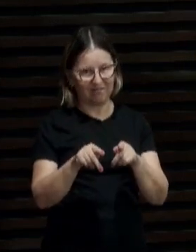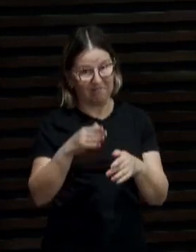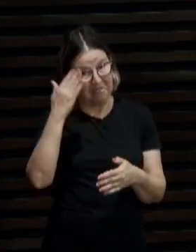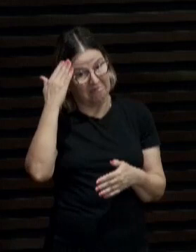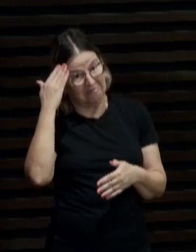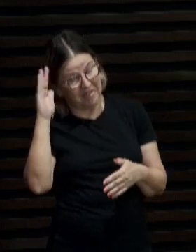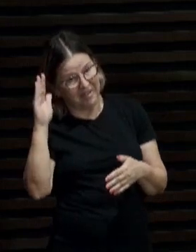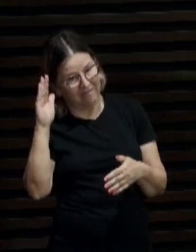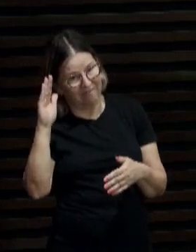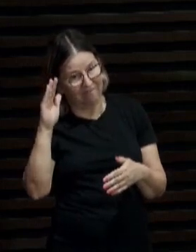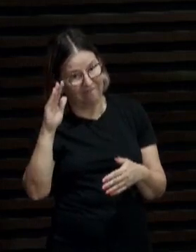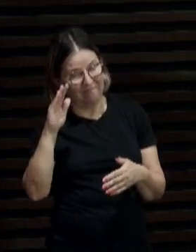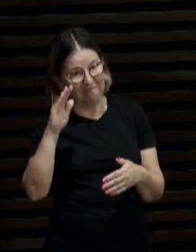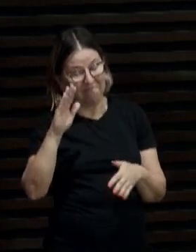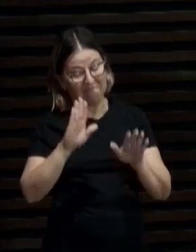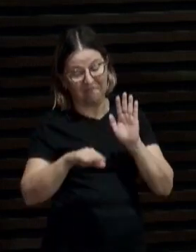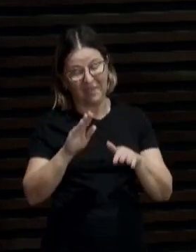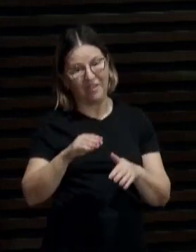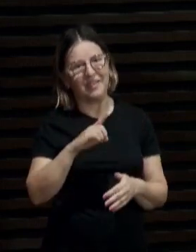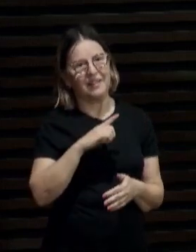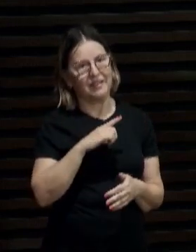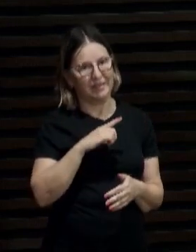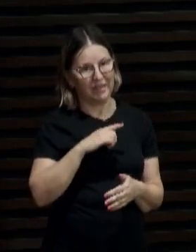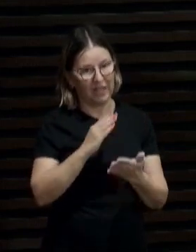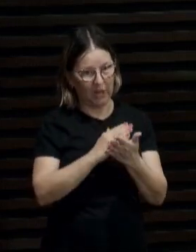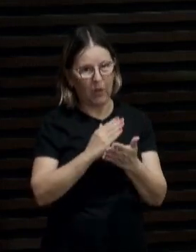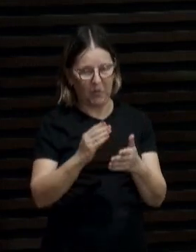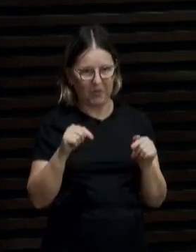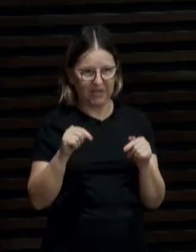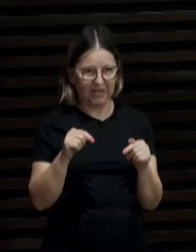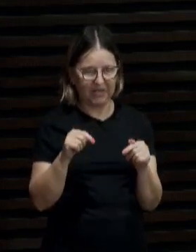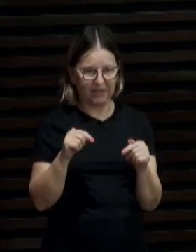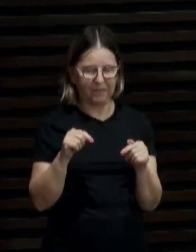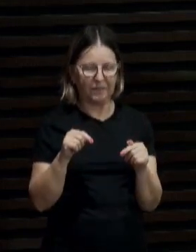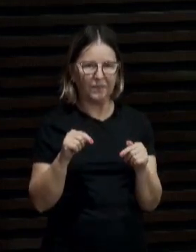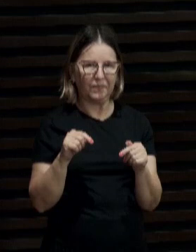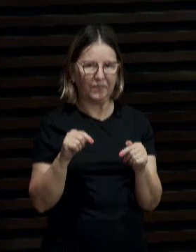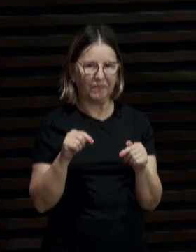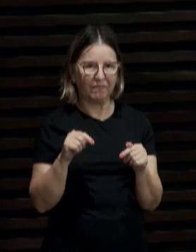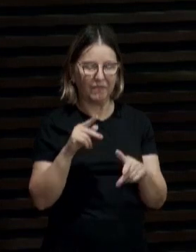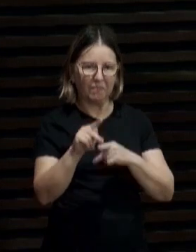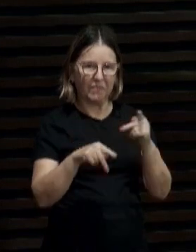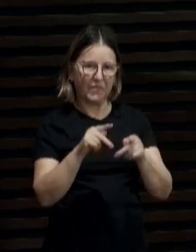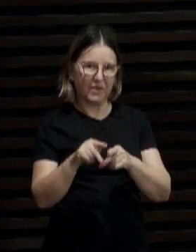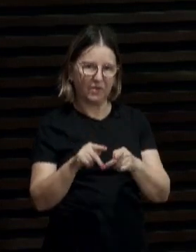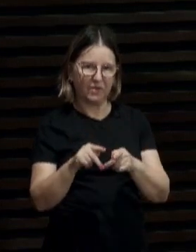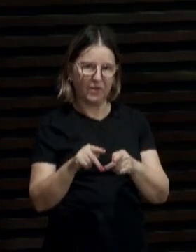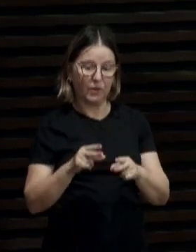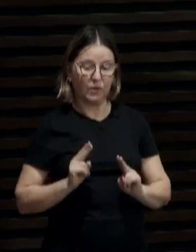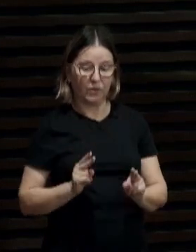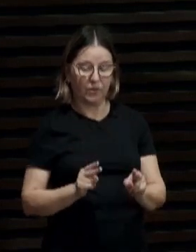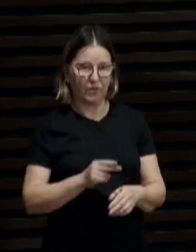haverá, mas pode ser que haja entre alguns aqui e entre os internatos, pessoas que mantenham o seu